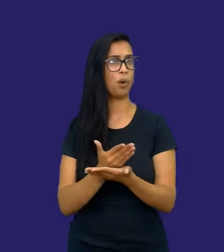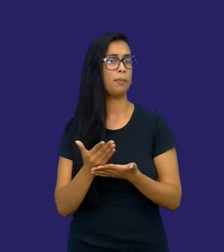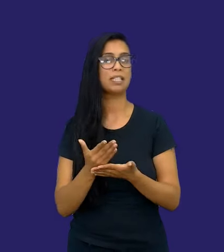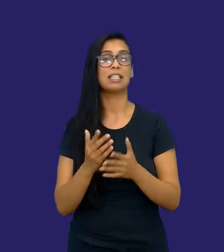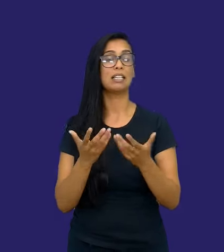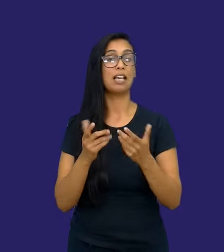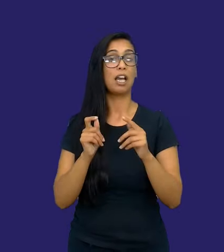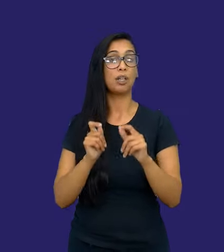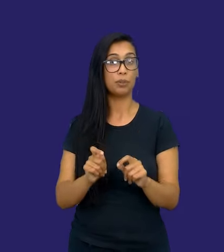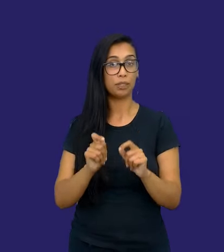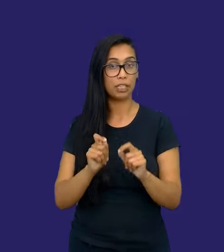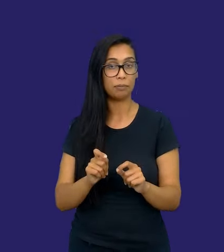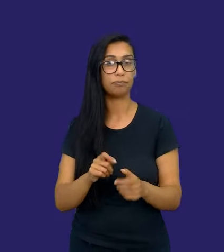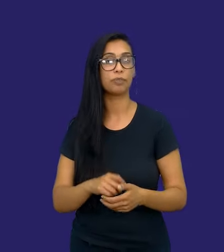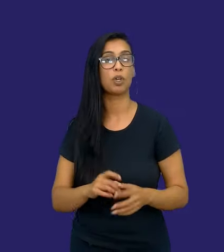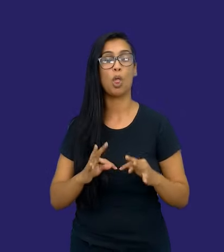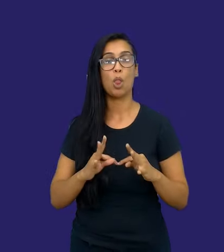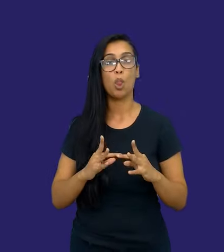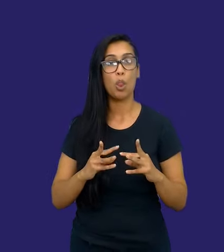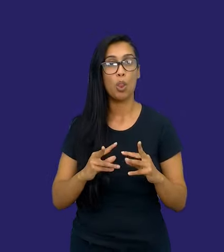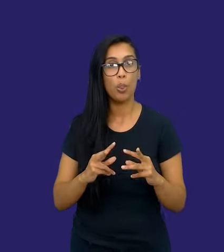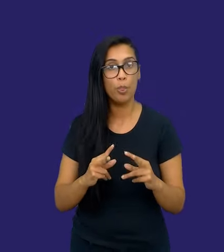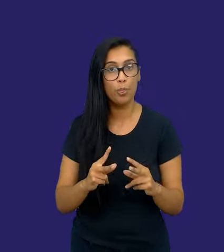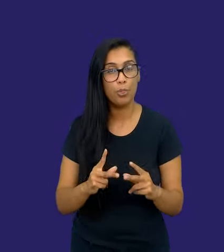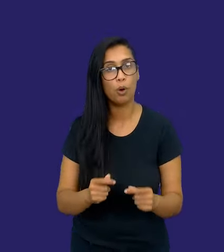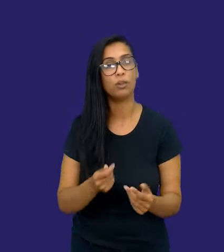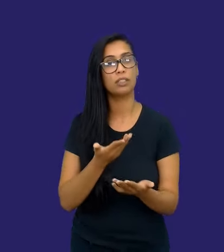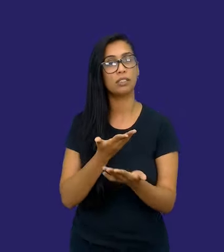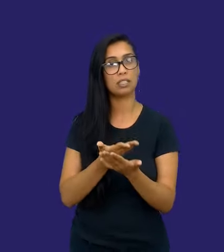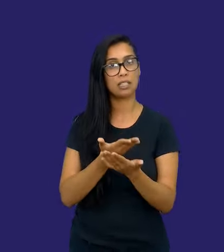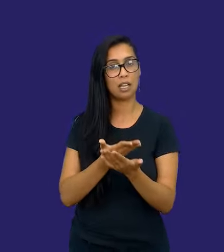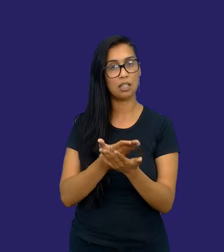nossos encontros, eles sempre acontecem